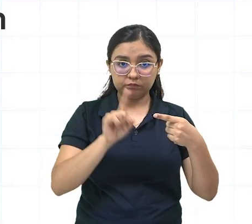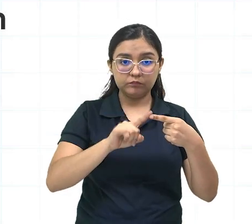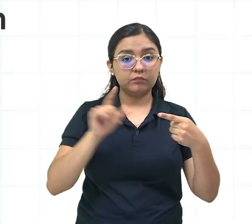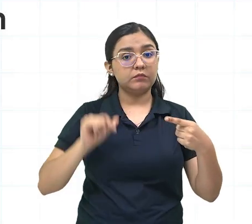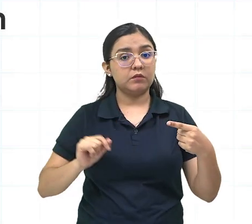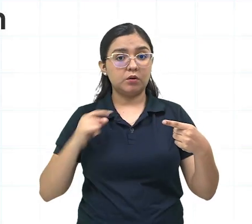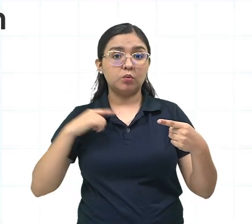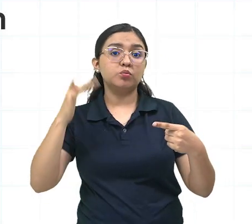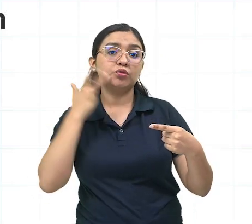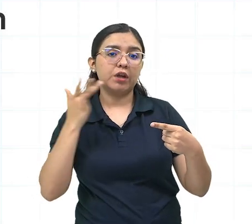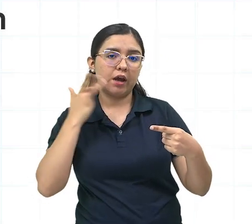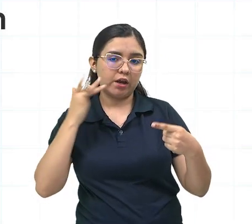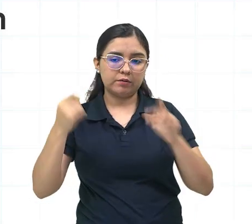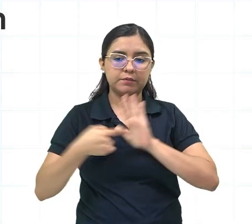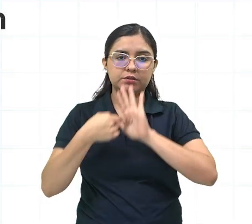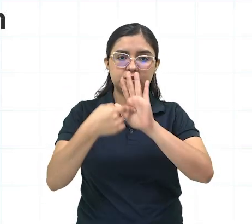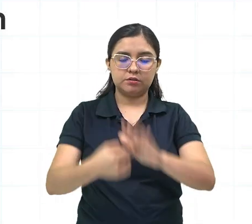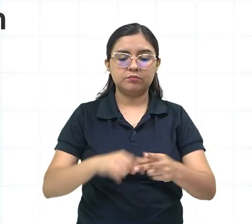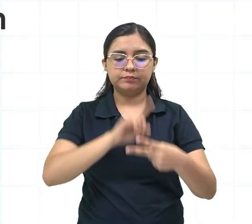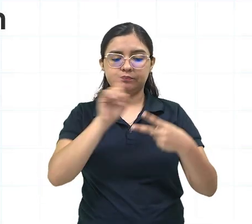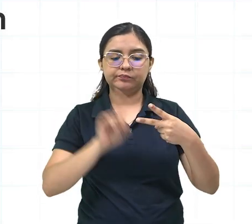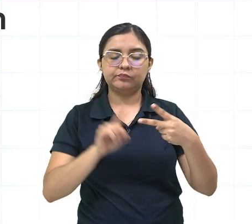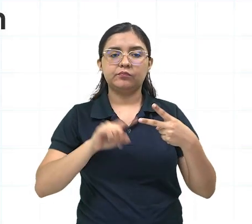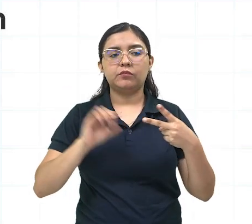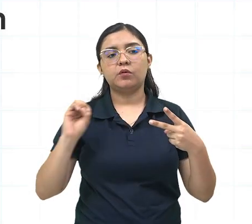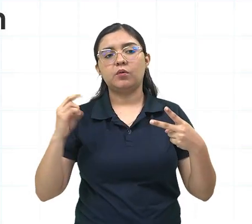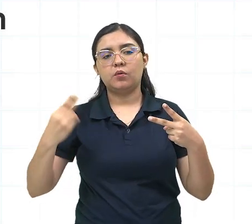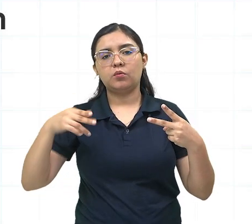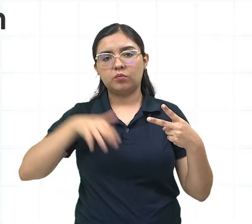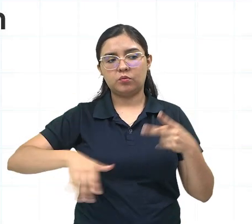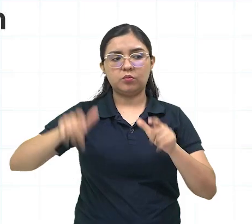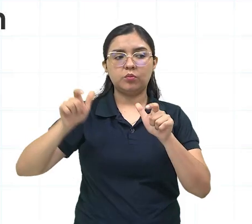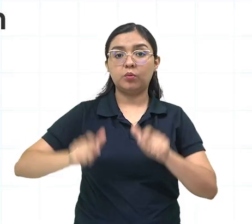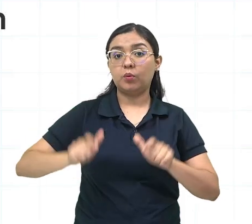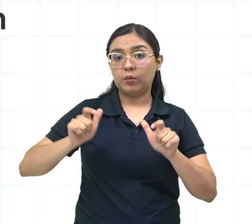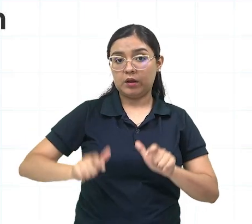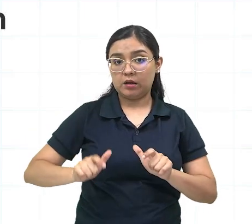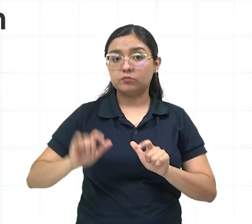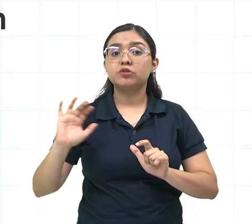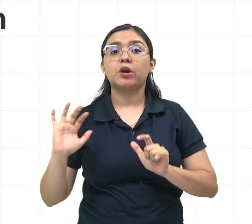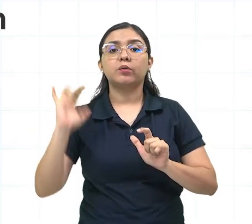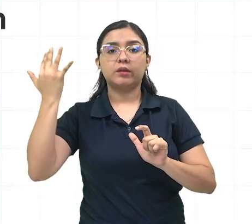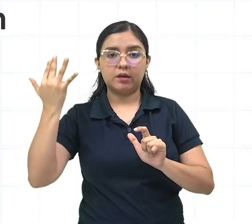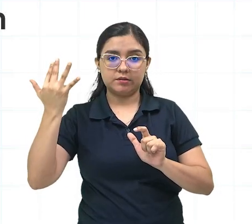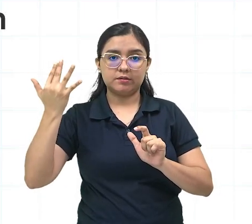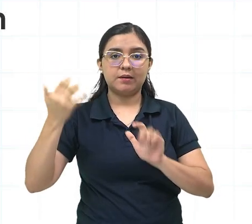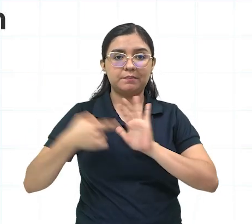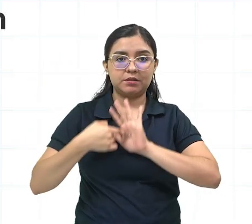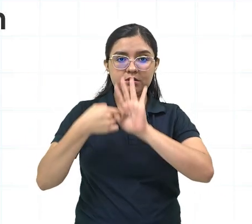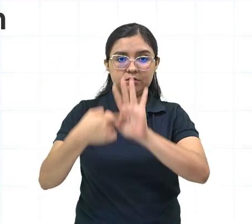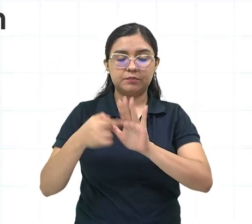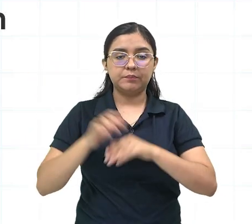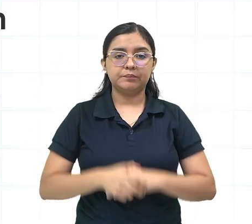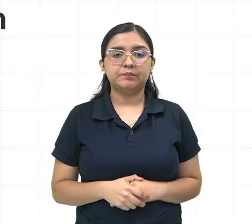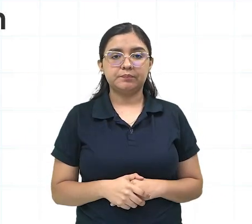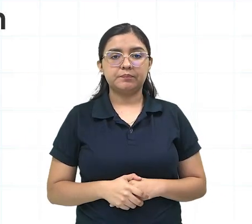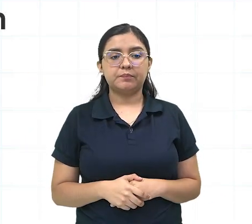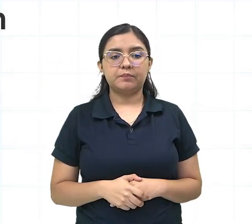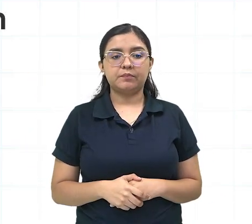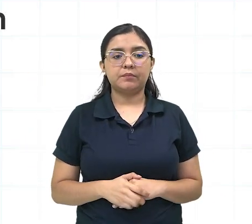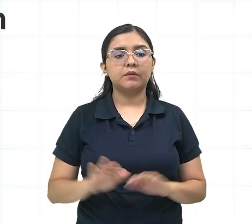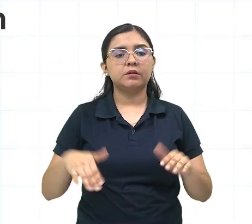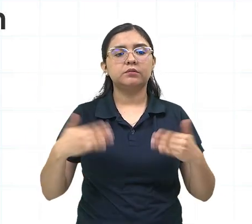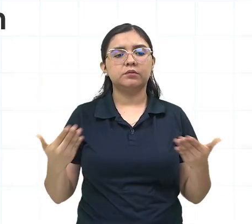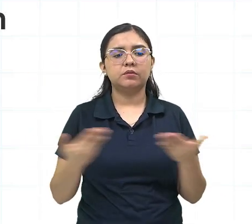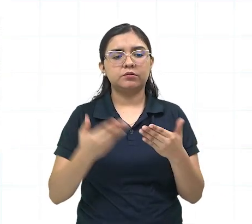ação cênica, o gênero da arte, ou teatro espaço, local onde acontecem, né, os espetáculos.